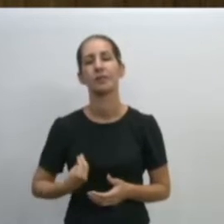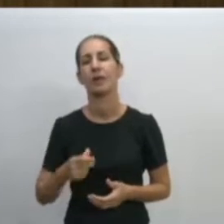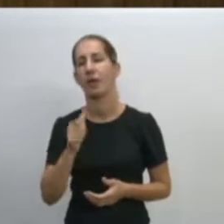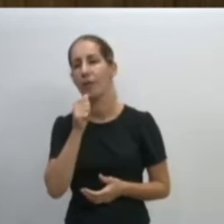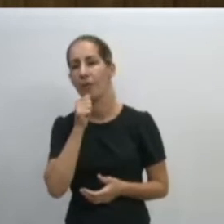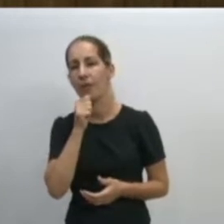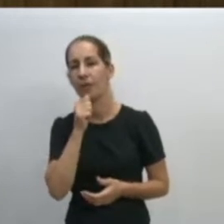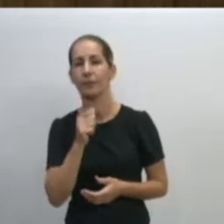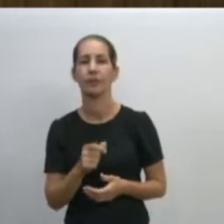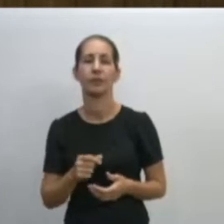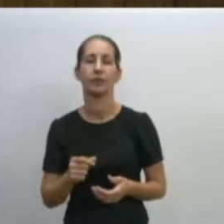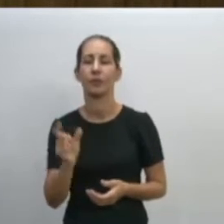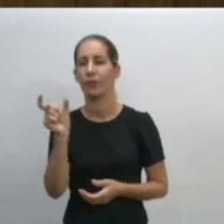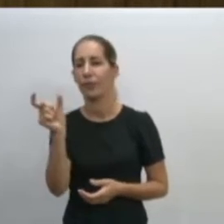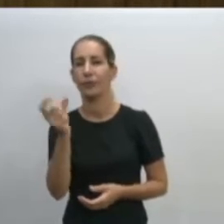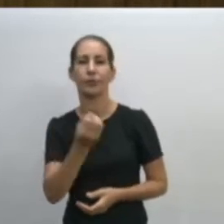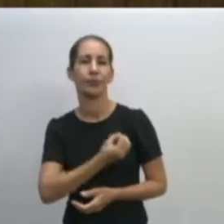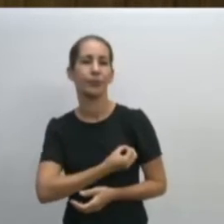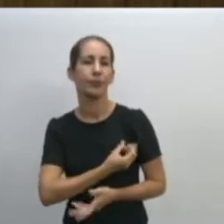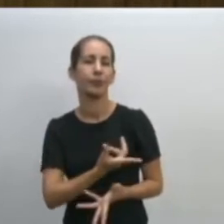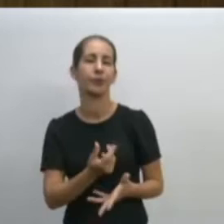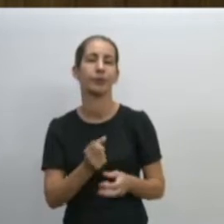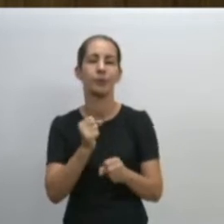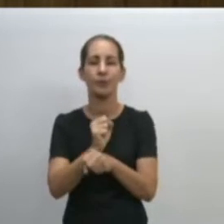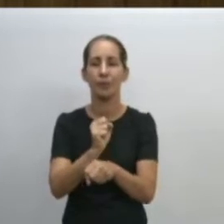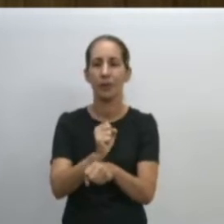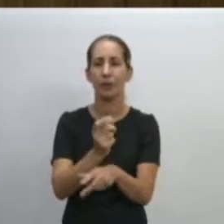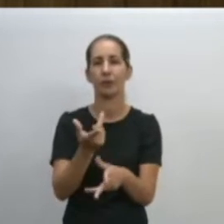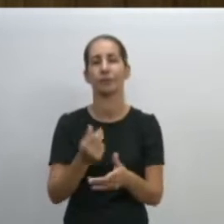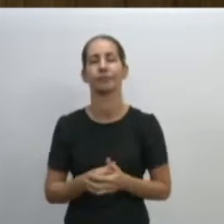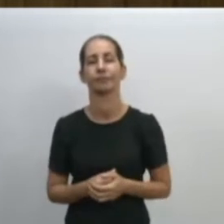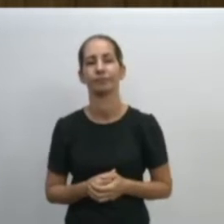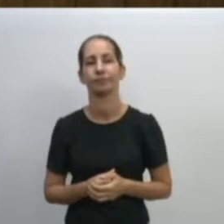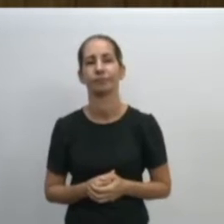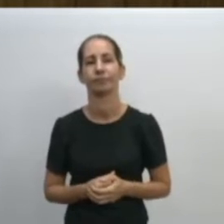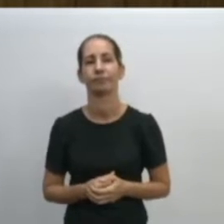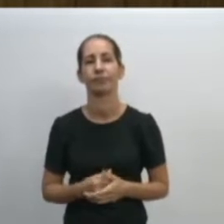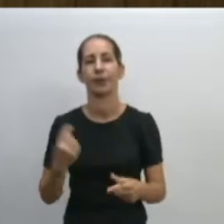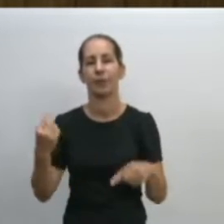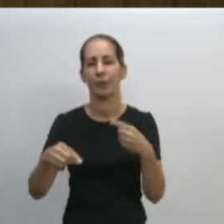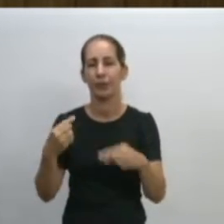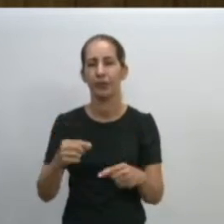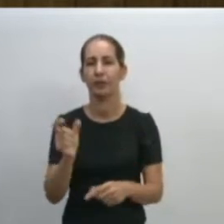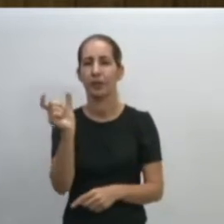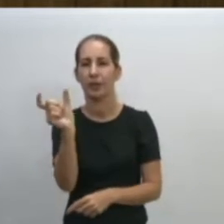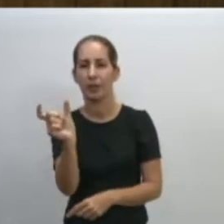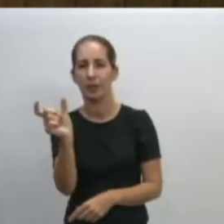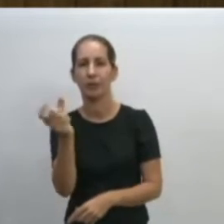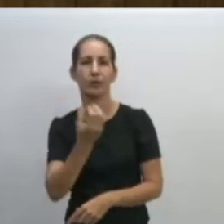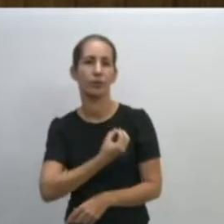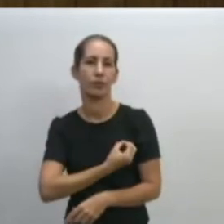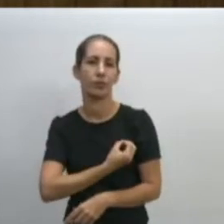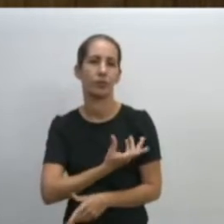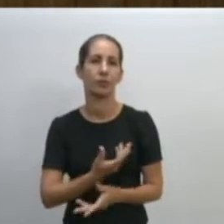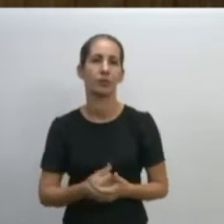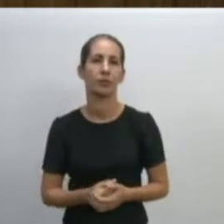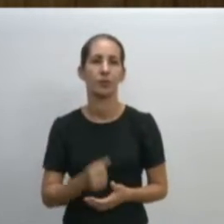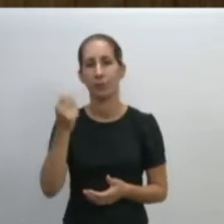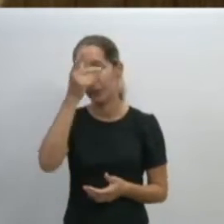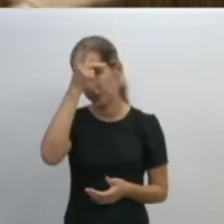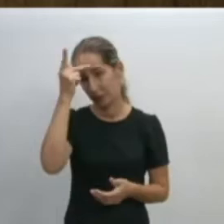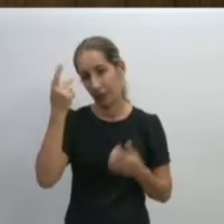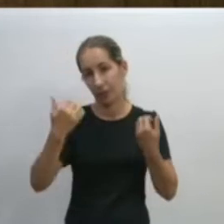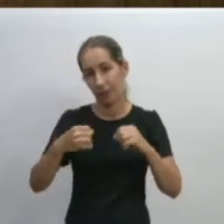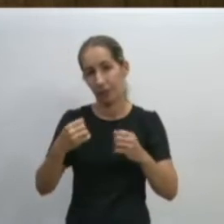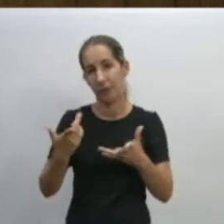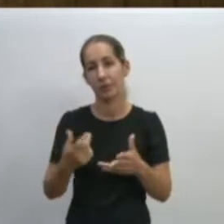questão de fichas, né? Então, existe ainda essa política de fichas que os pacientes